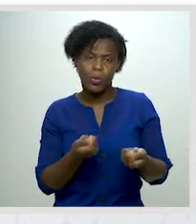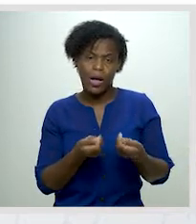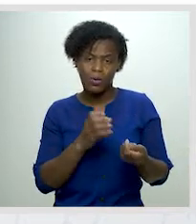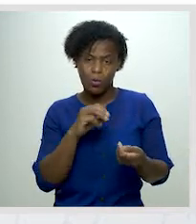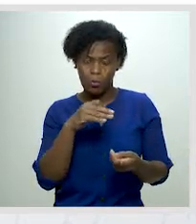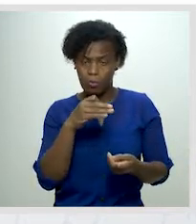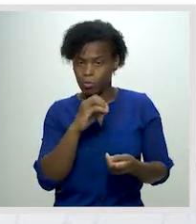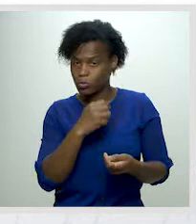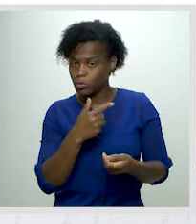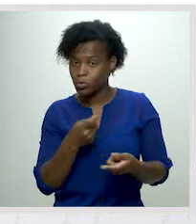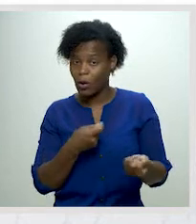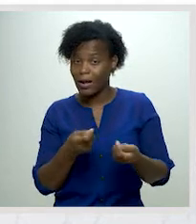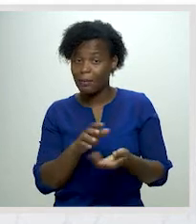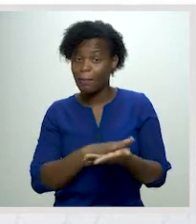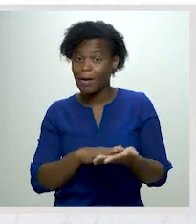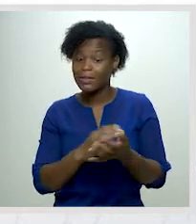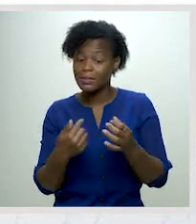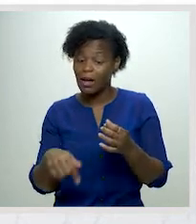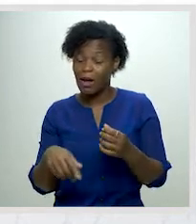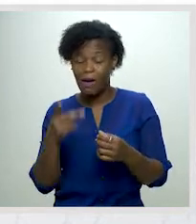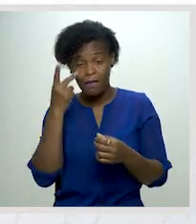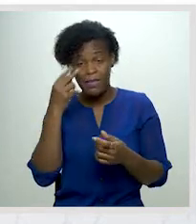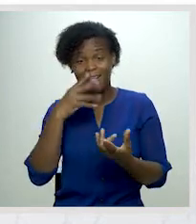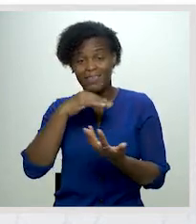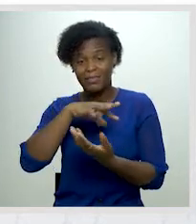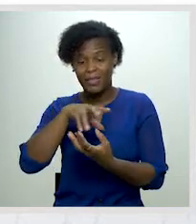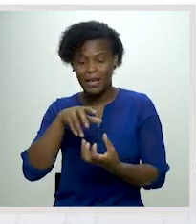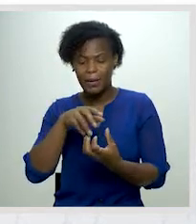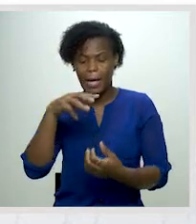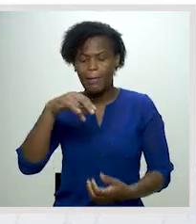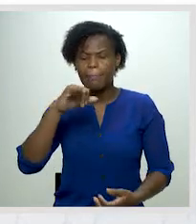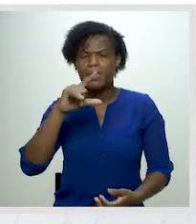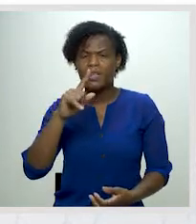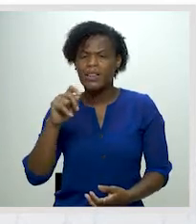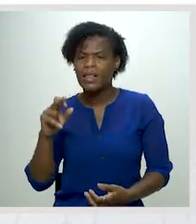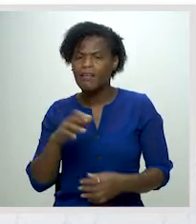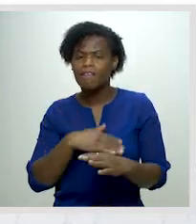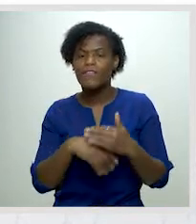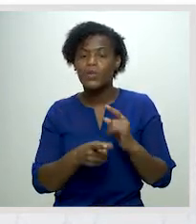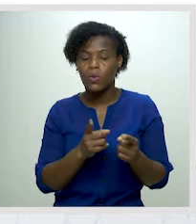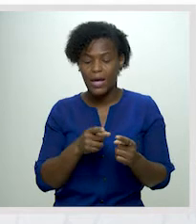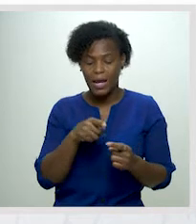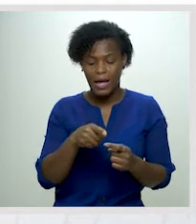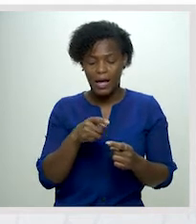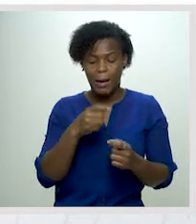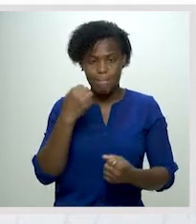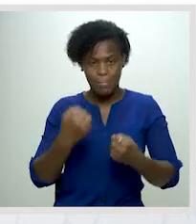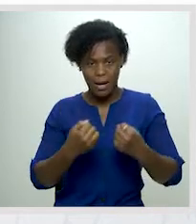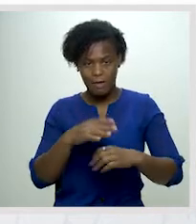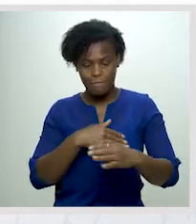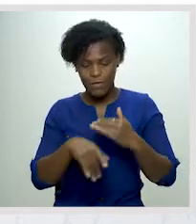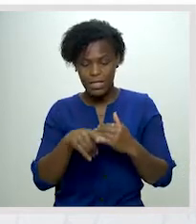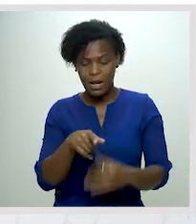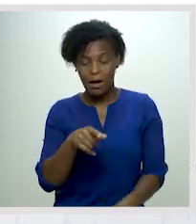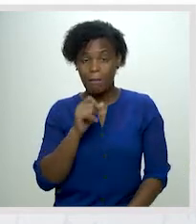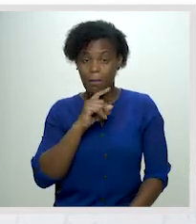da existência da vida no nosso planeta. O que é que Miller fez? Construiu este aparelho,